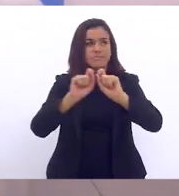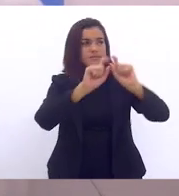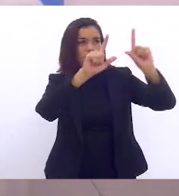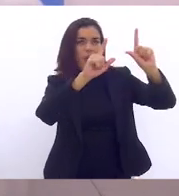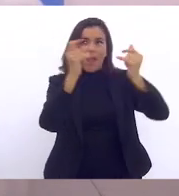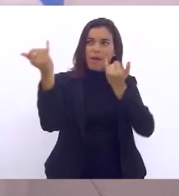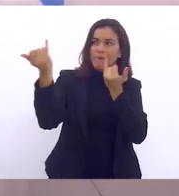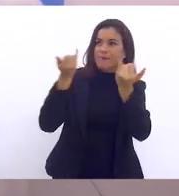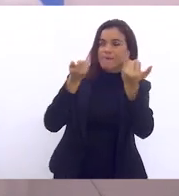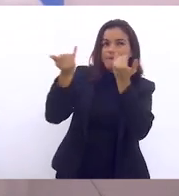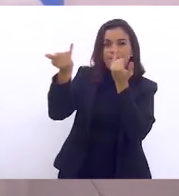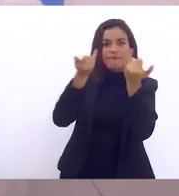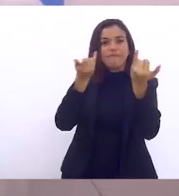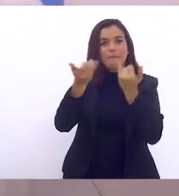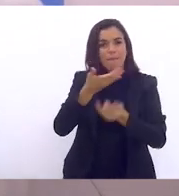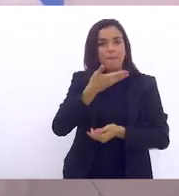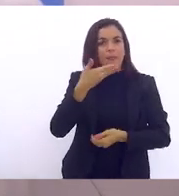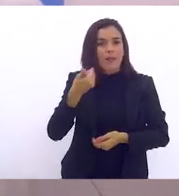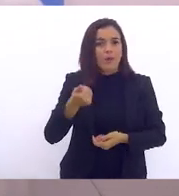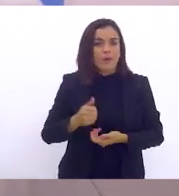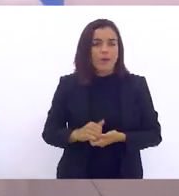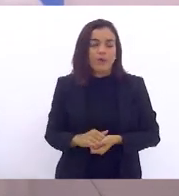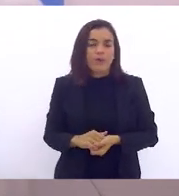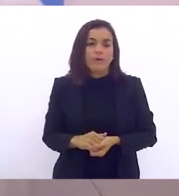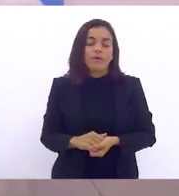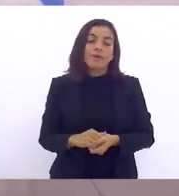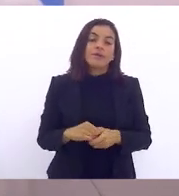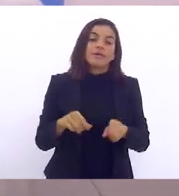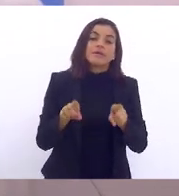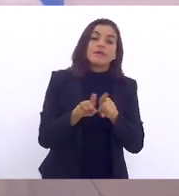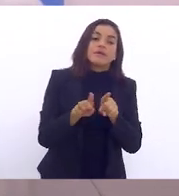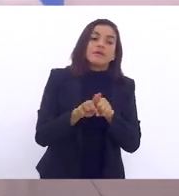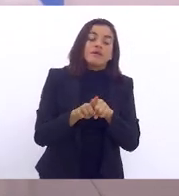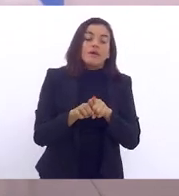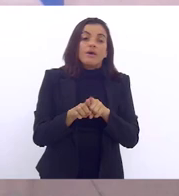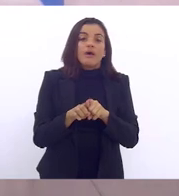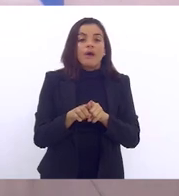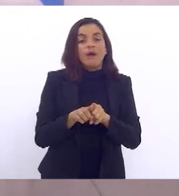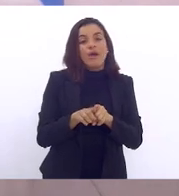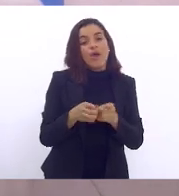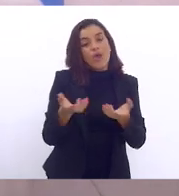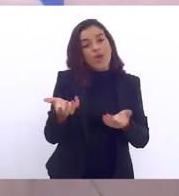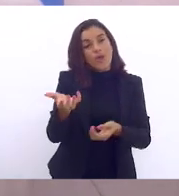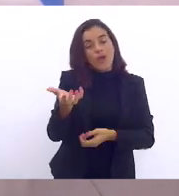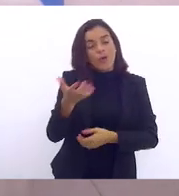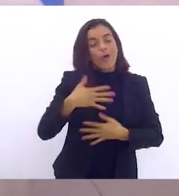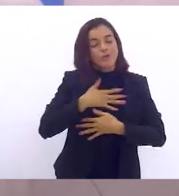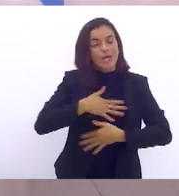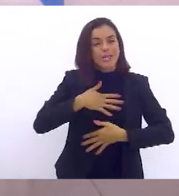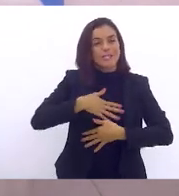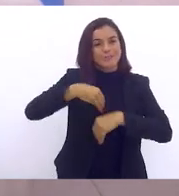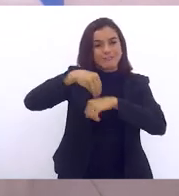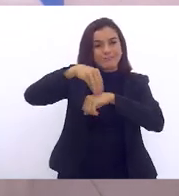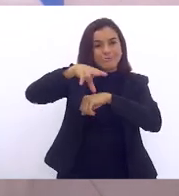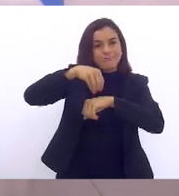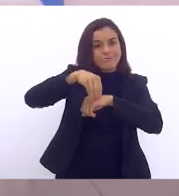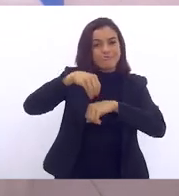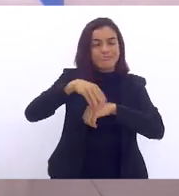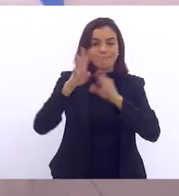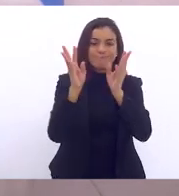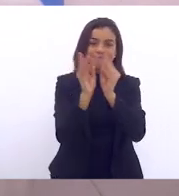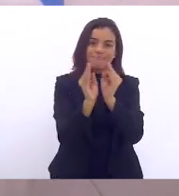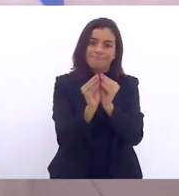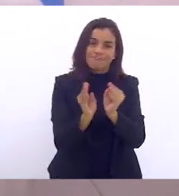e portanto eu queria fazer essa ponderação inicial para que a gente possa eh